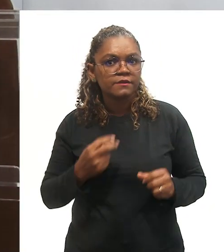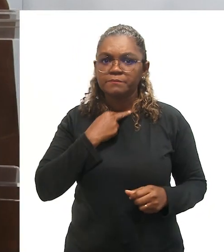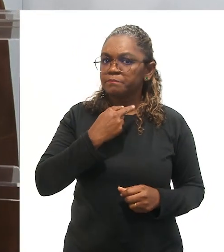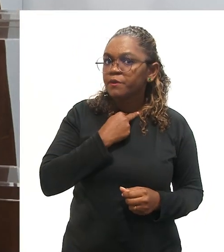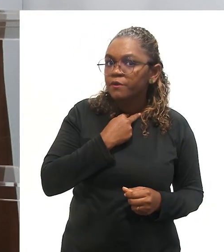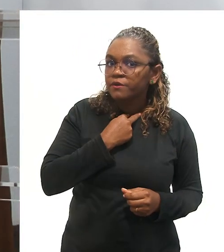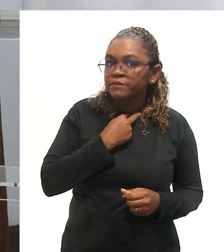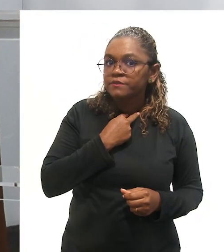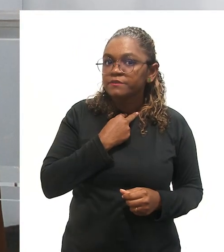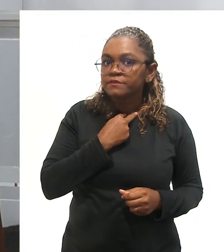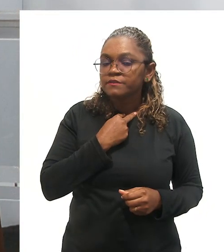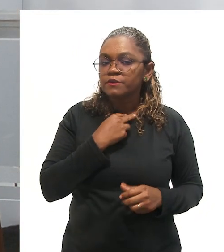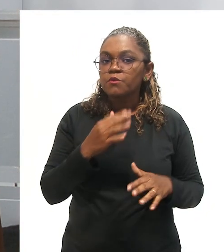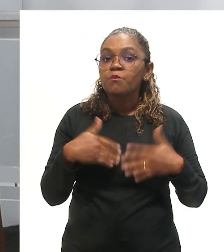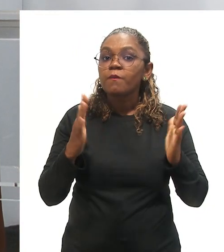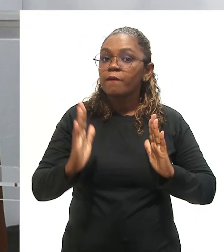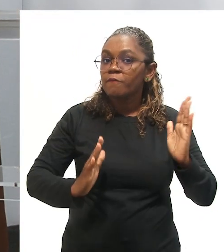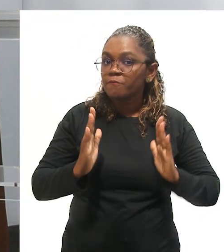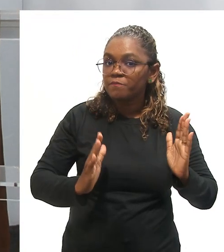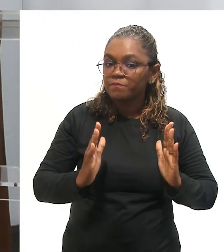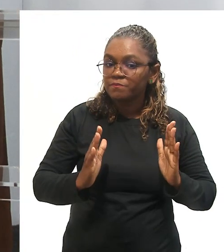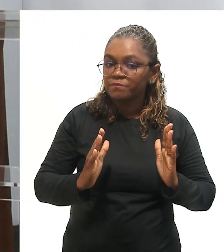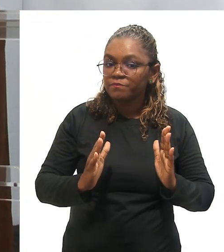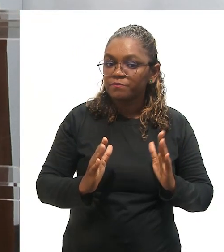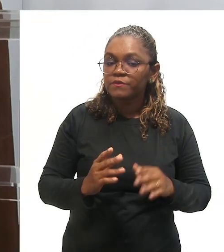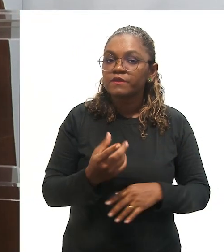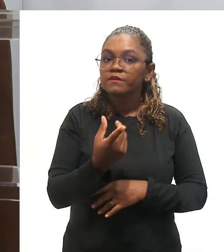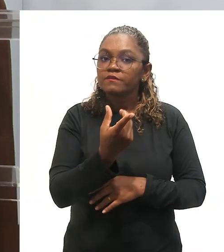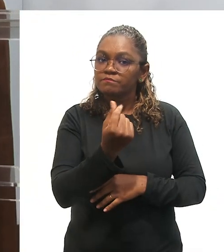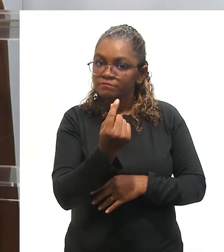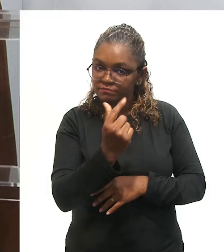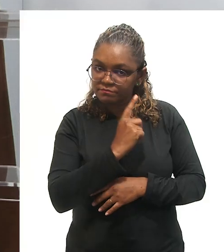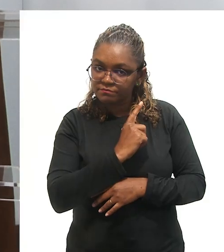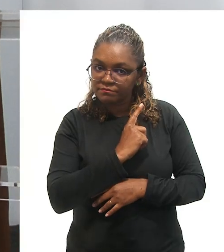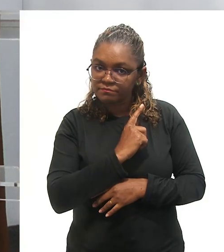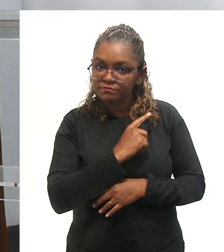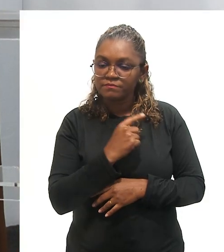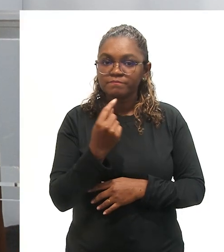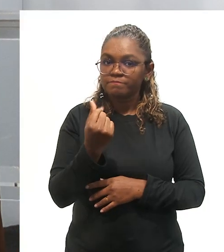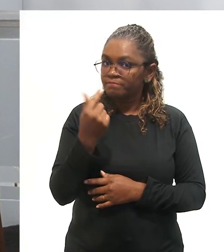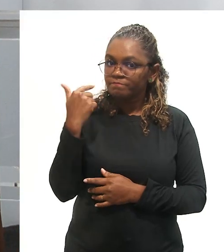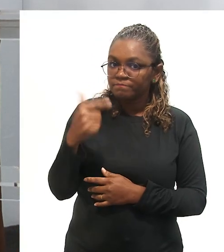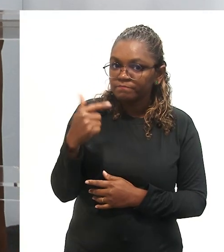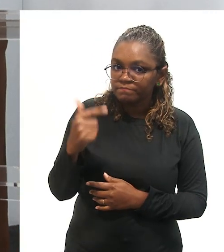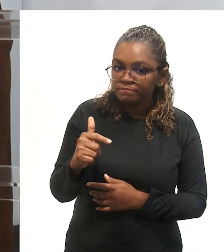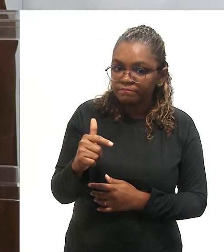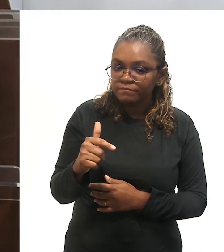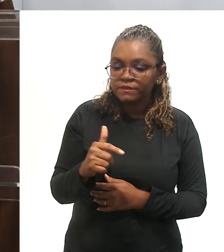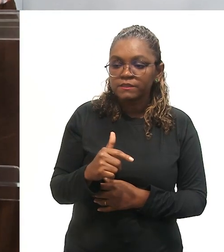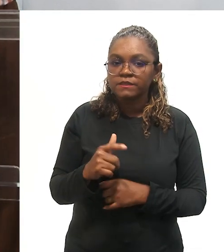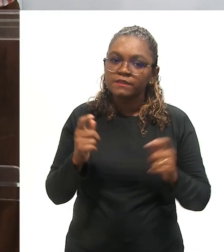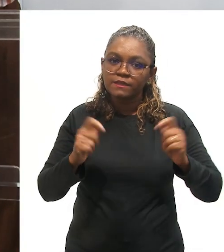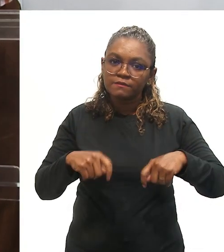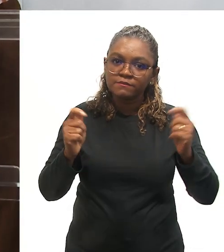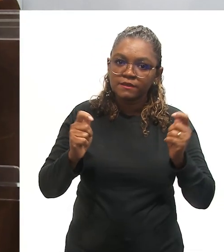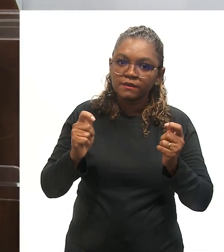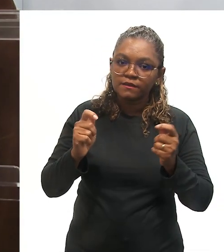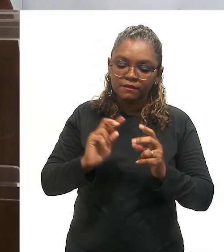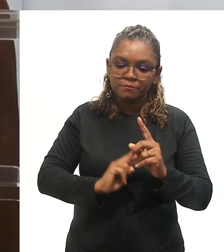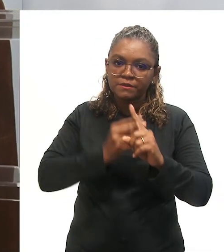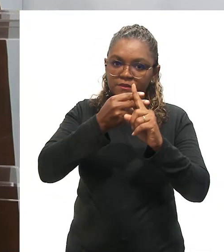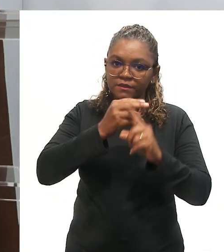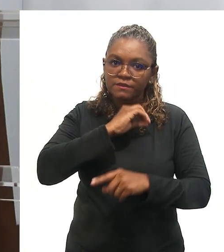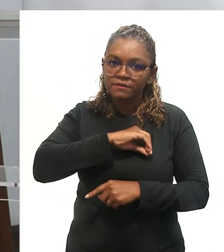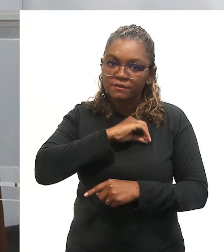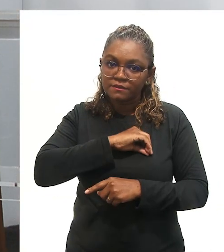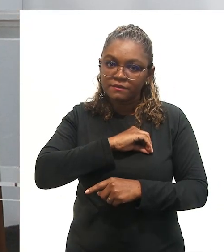tenho previsão de receita, eu vou ter essa previsão para dar aumento para o meu servidor, eu não vou ter, então é uma